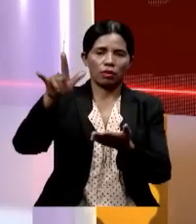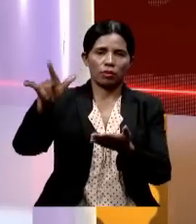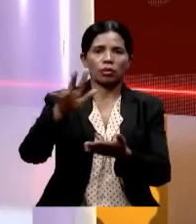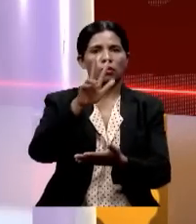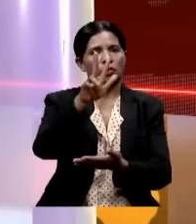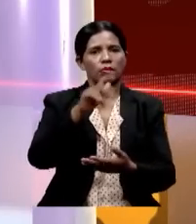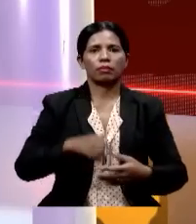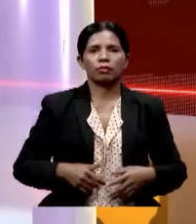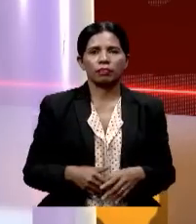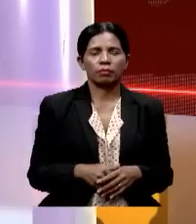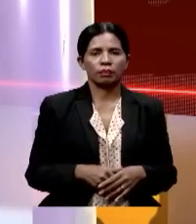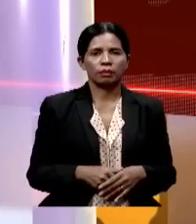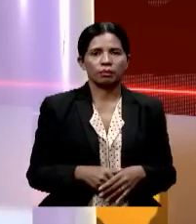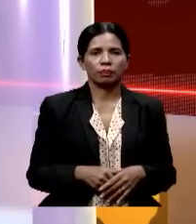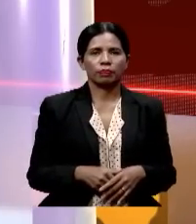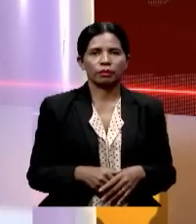tolu.